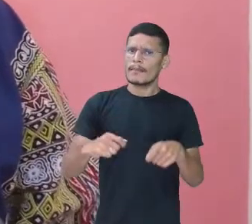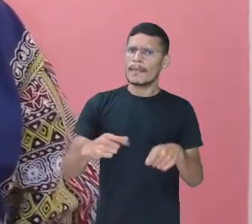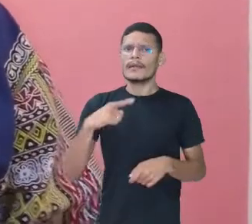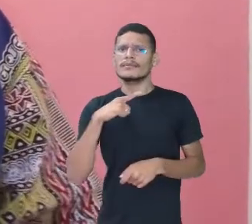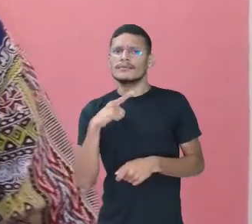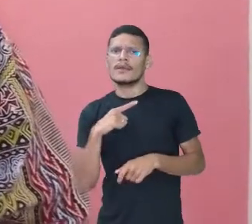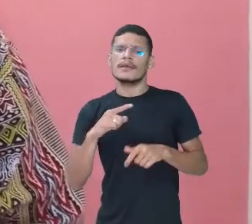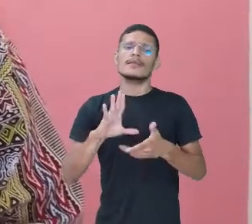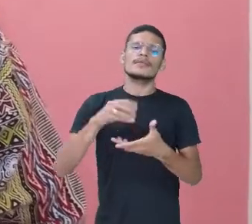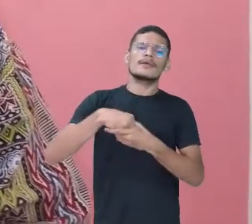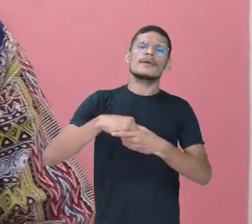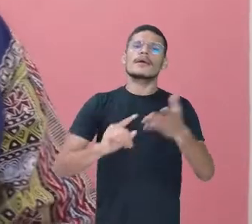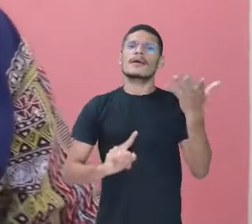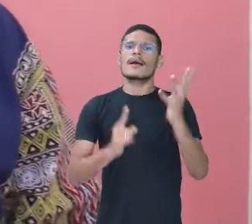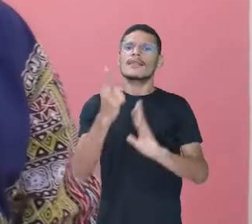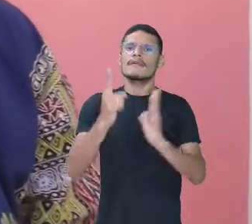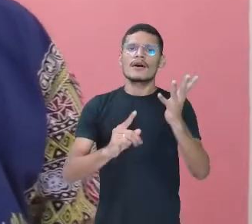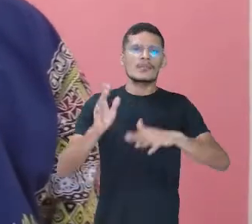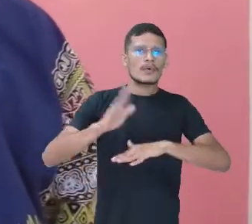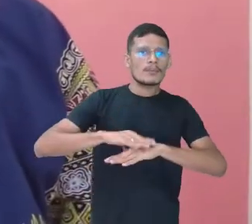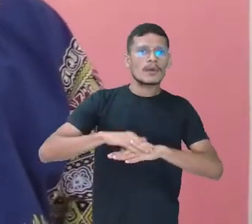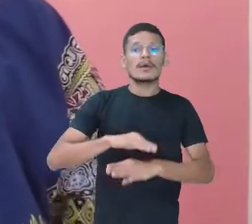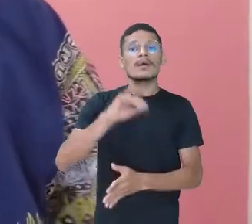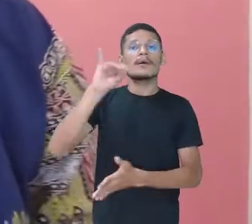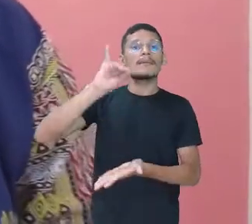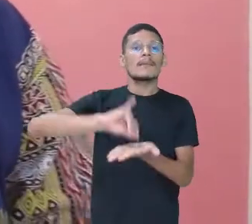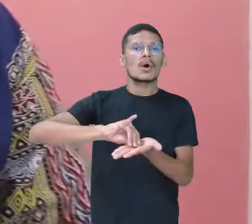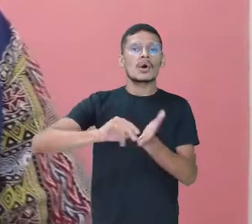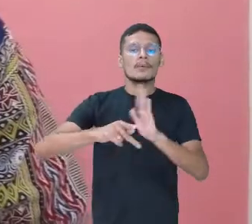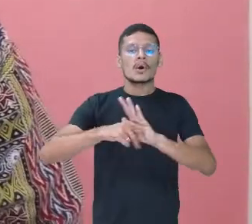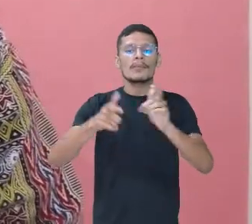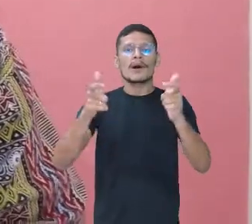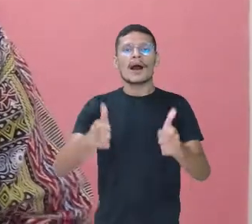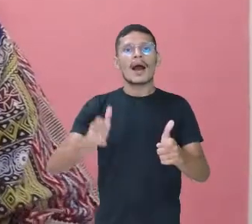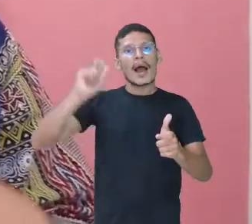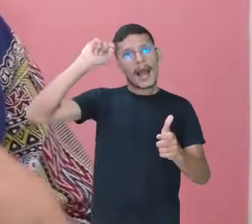no carnaval o polo afro. Então, nesse